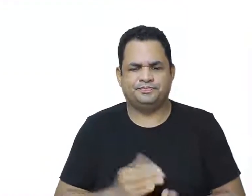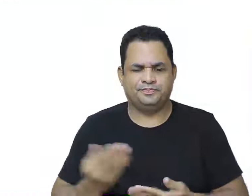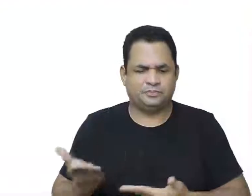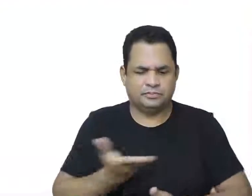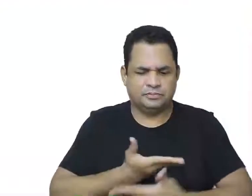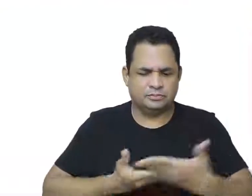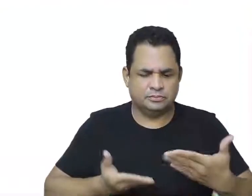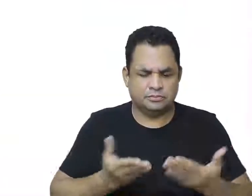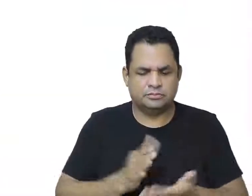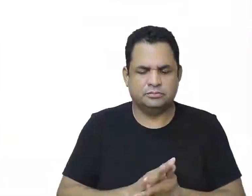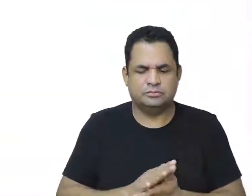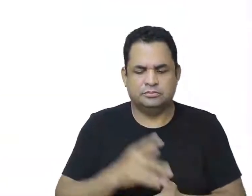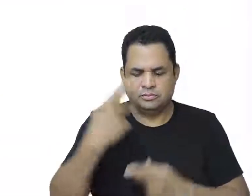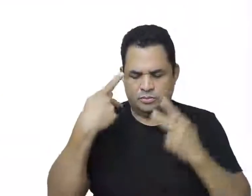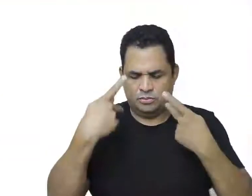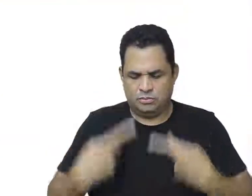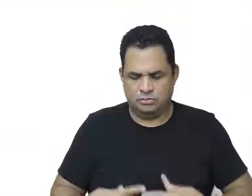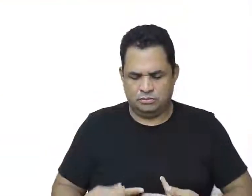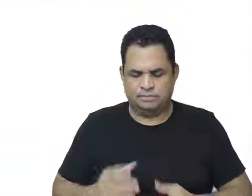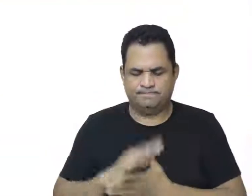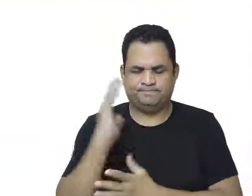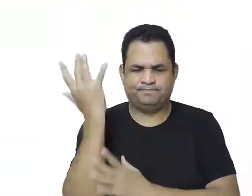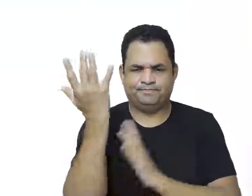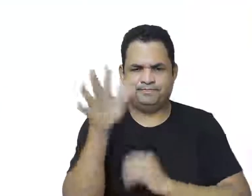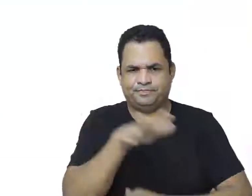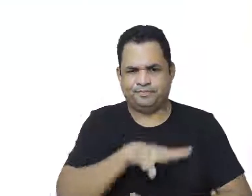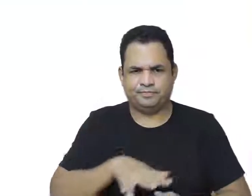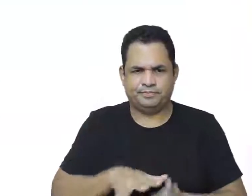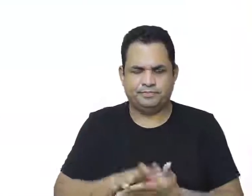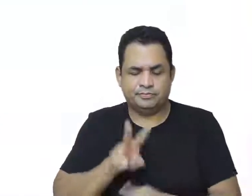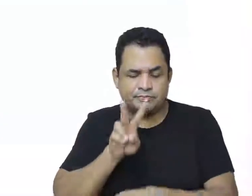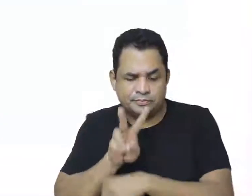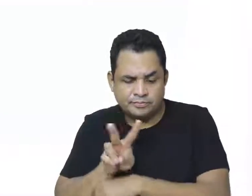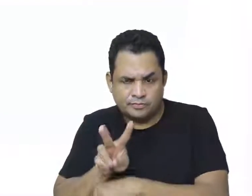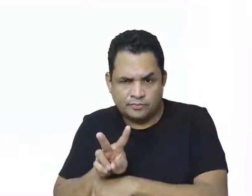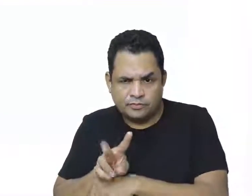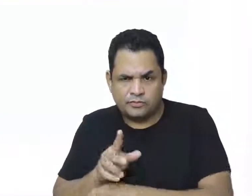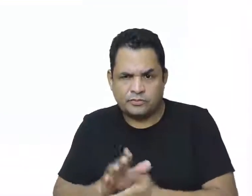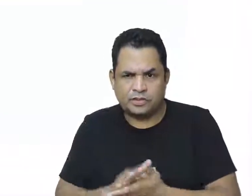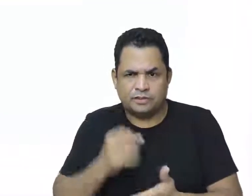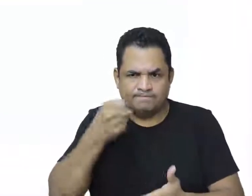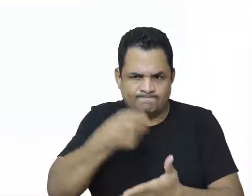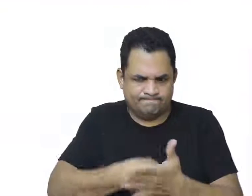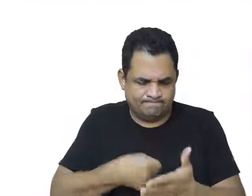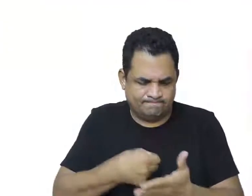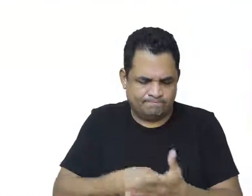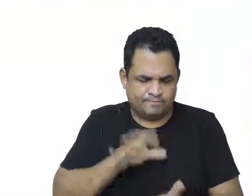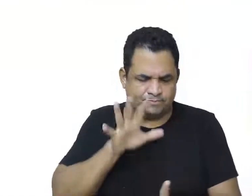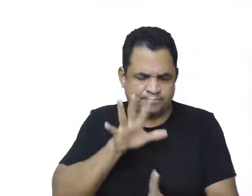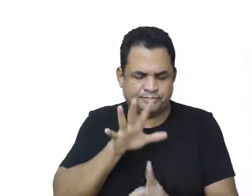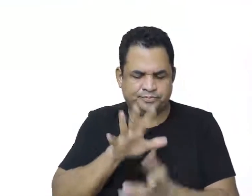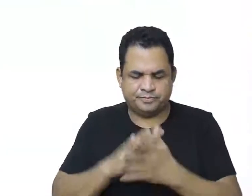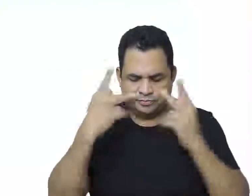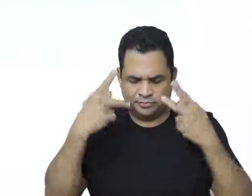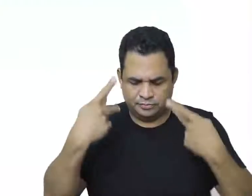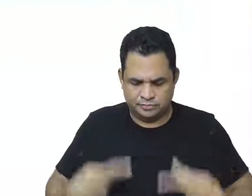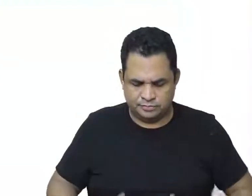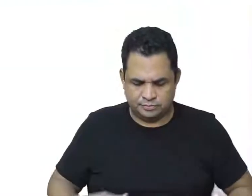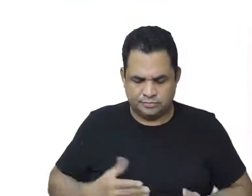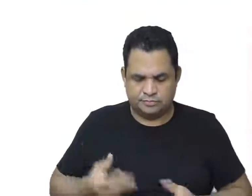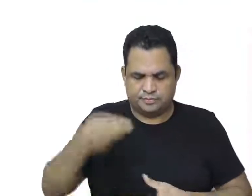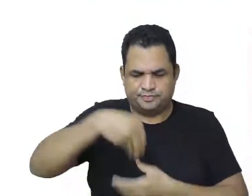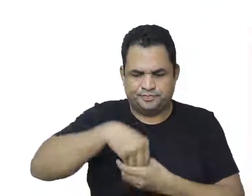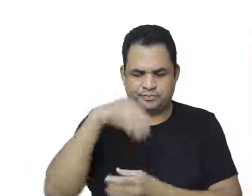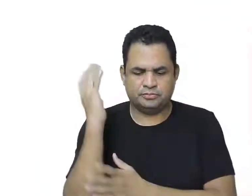ser humano com a natureza, que foi a corrente preservacionista, que defende que qualquer interferência humana no meio